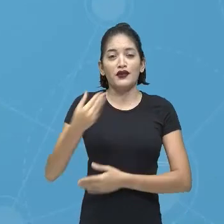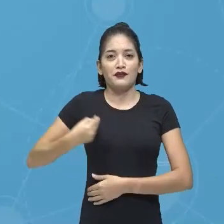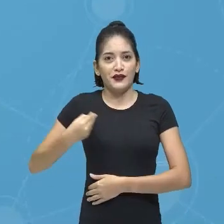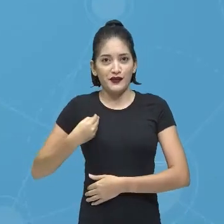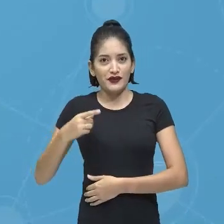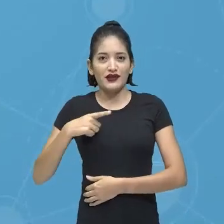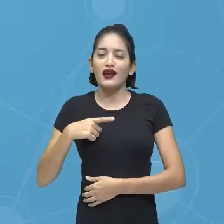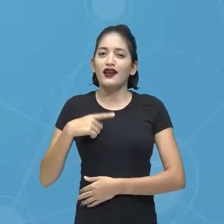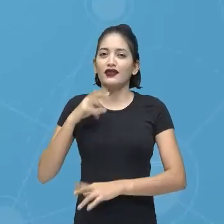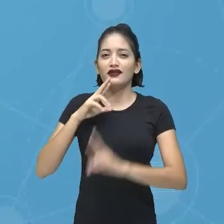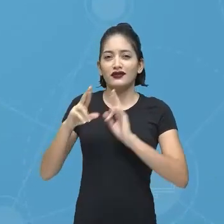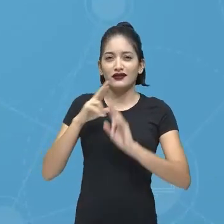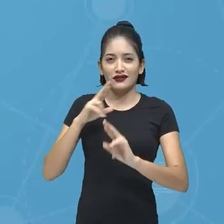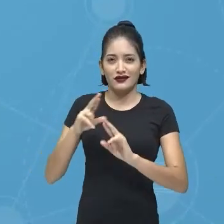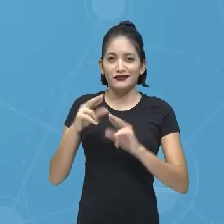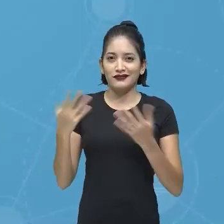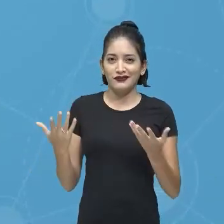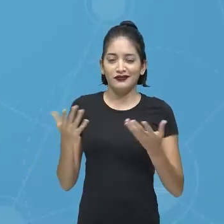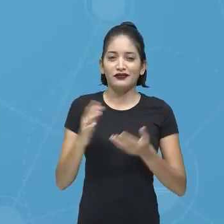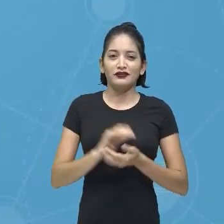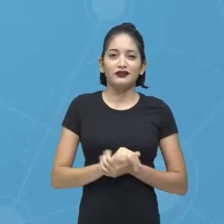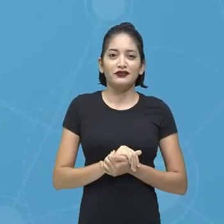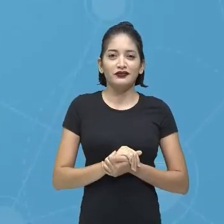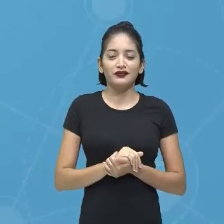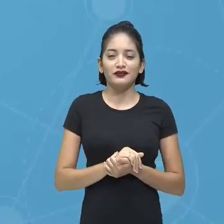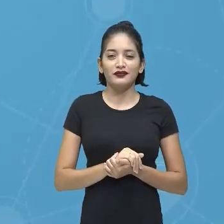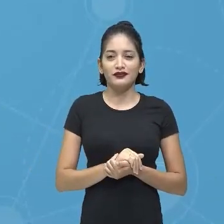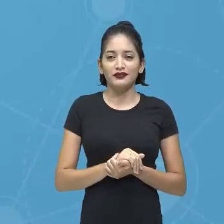algum comentário, diretora?